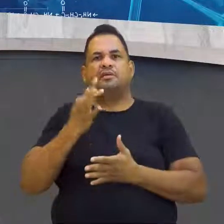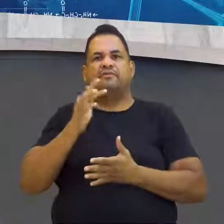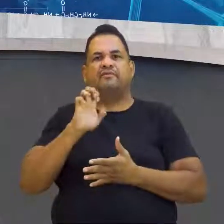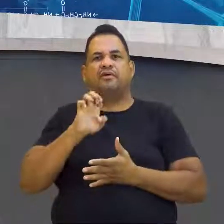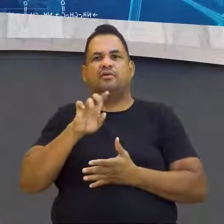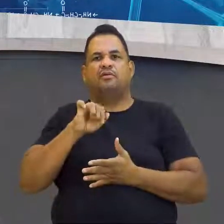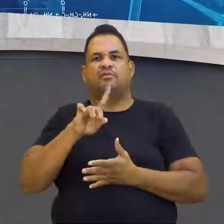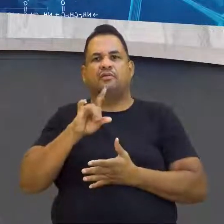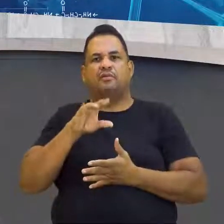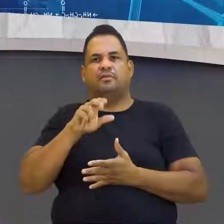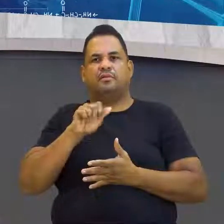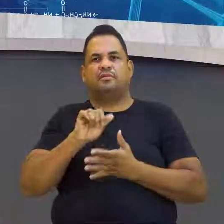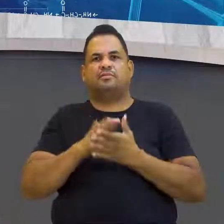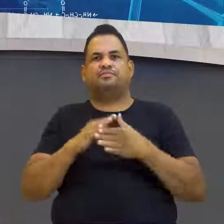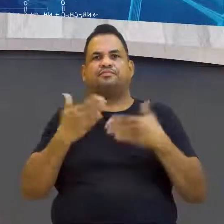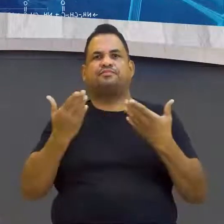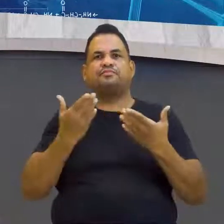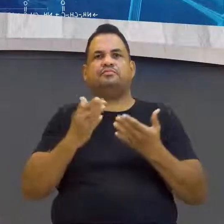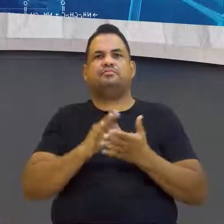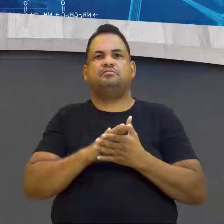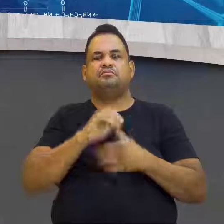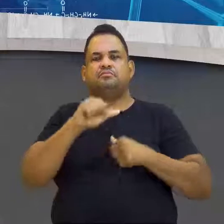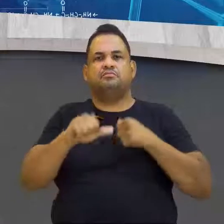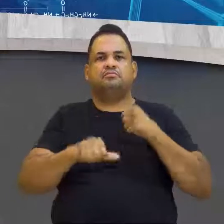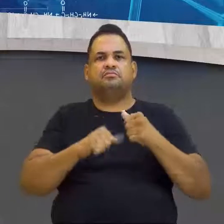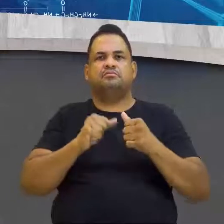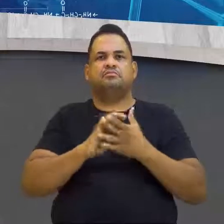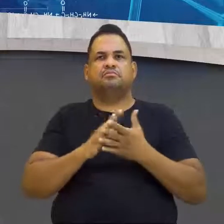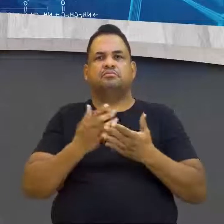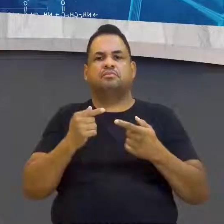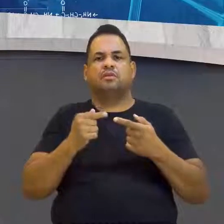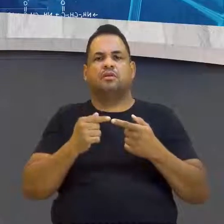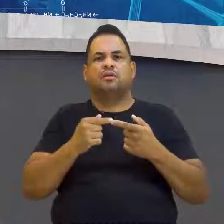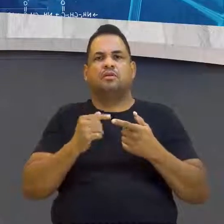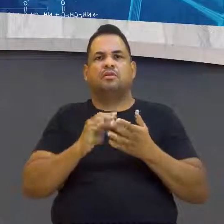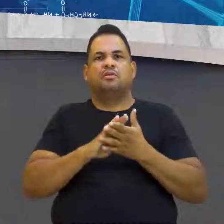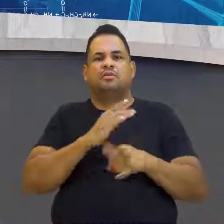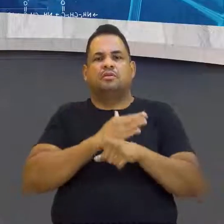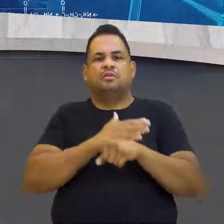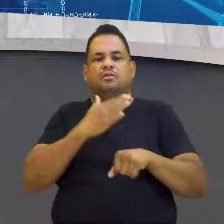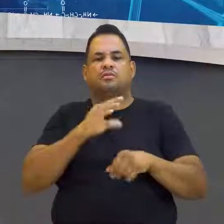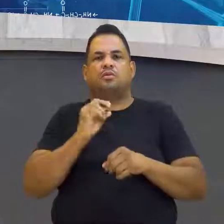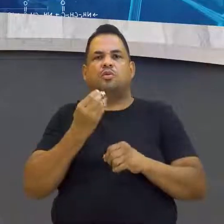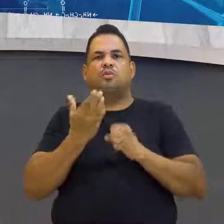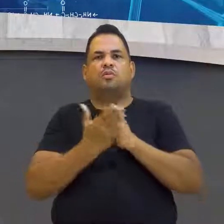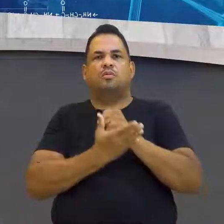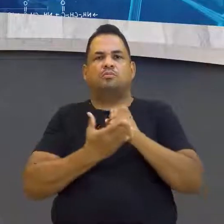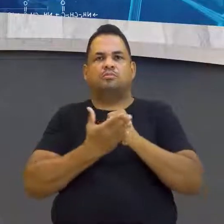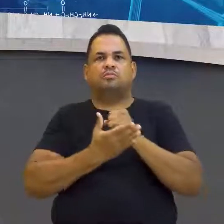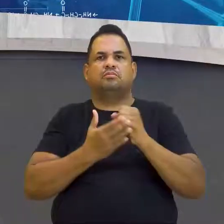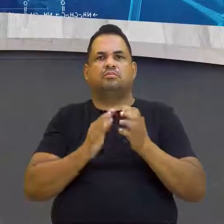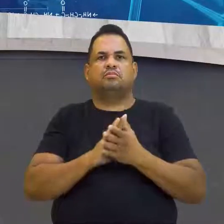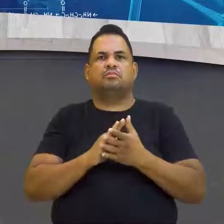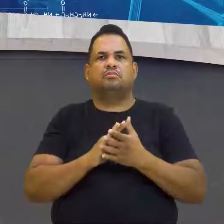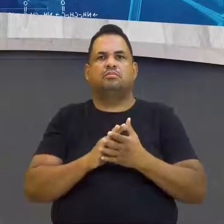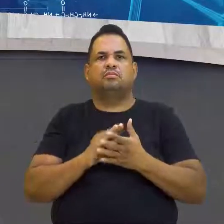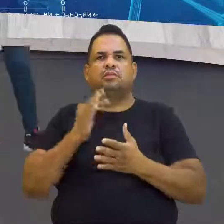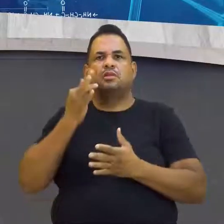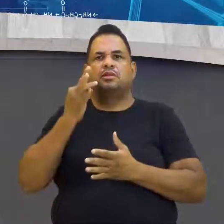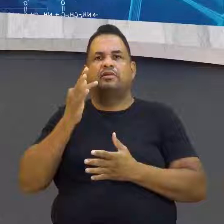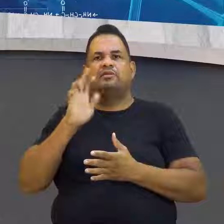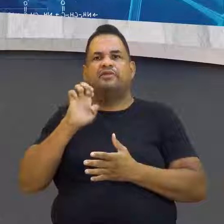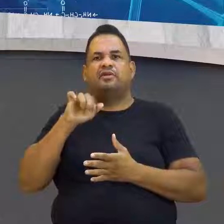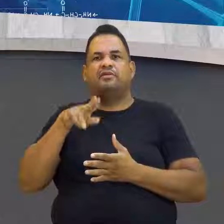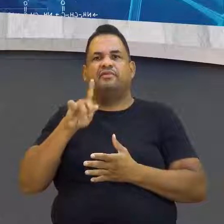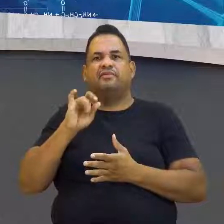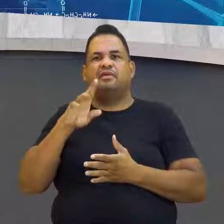indicador faz? Ele não muda de cor quando ele está em contato com o ácido ou com a base? Pois é. A fenolftaleína,